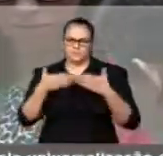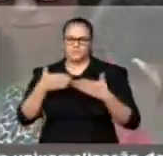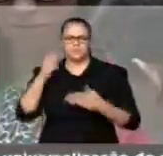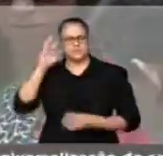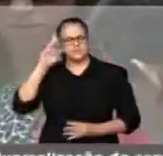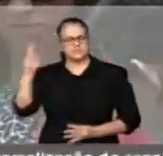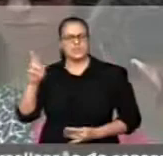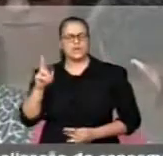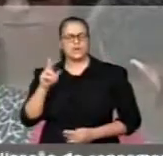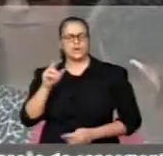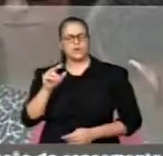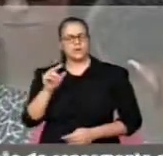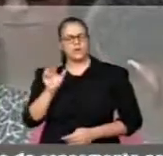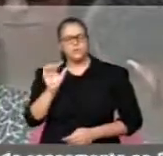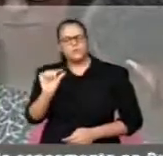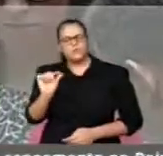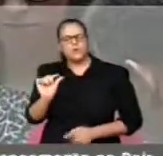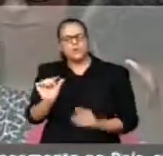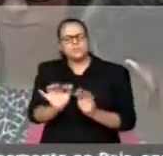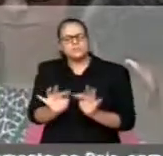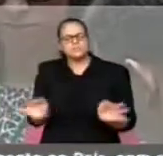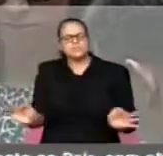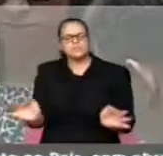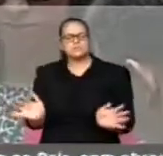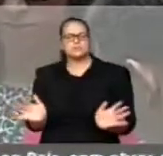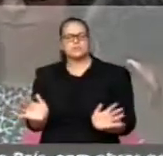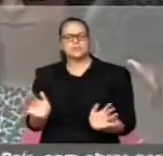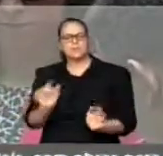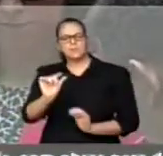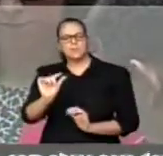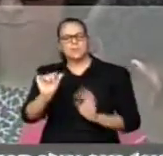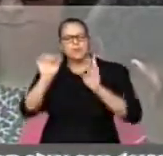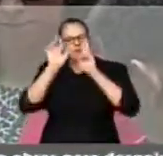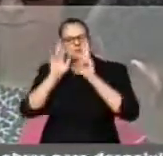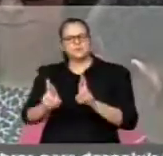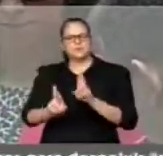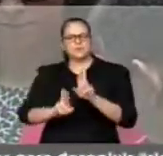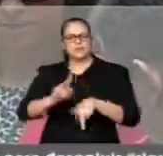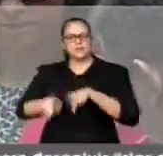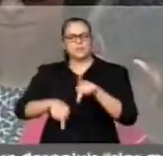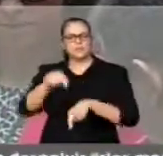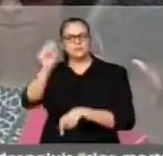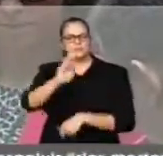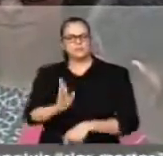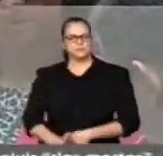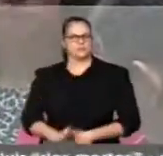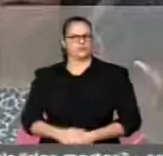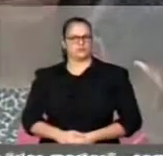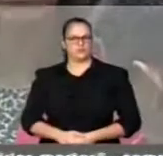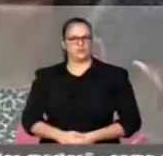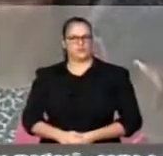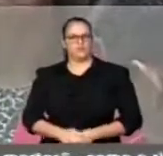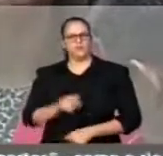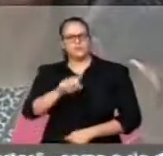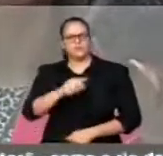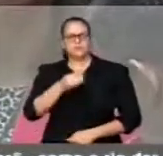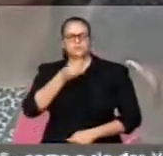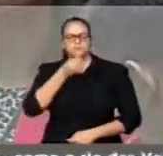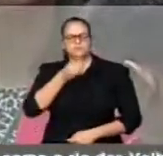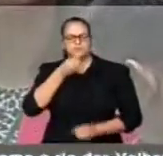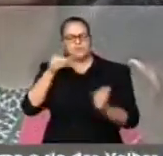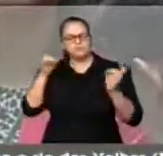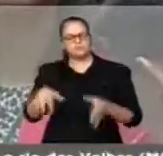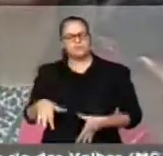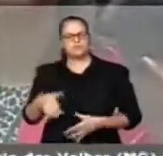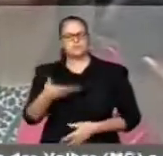Excelência é um pouco de humildade, um pouco de respeito ao povo brasileiro. E Vossa Excelência deveria descer dessa cadeira